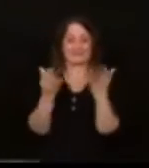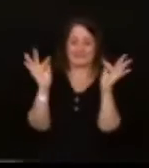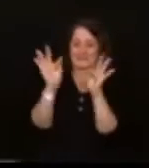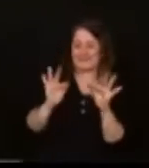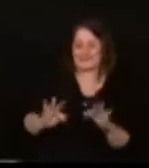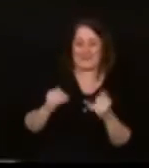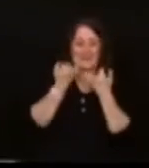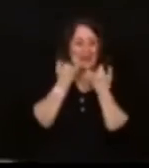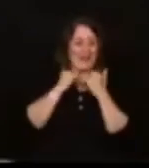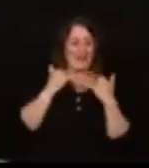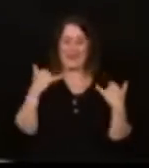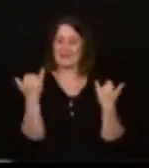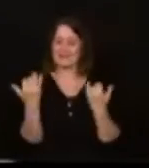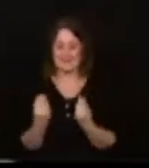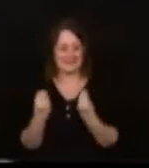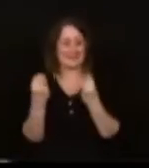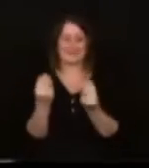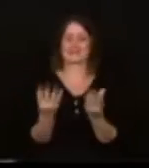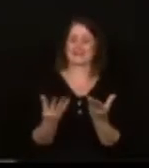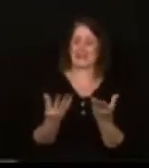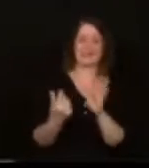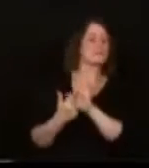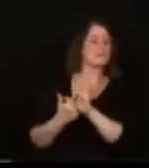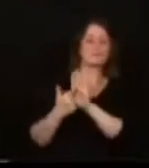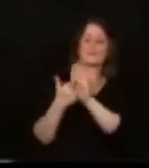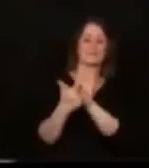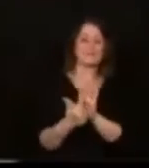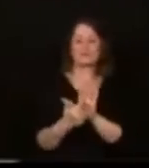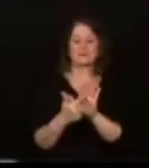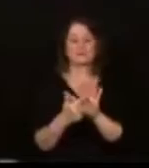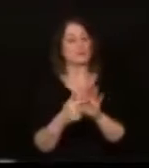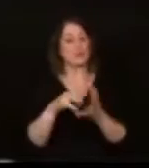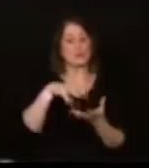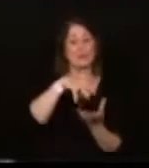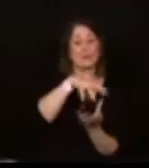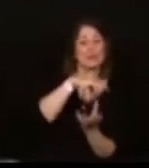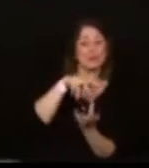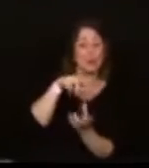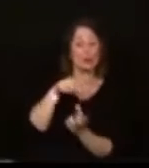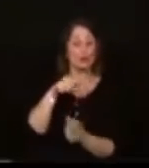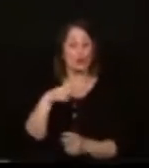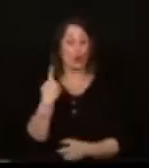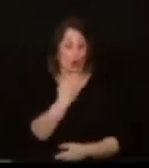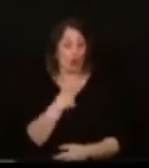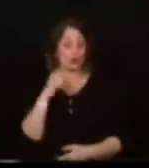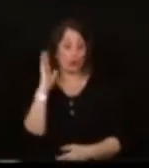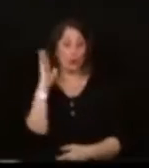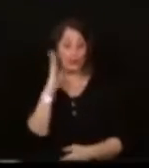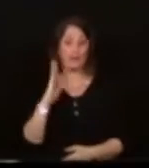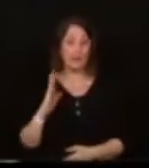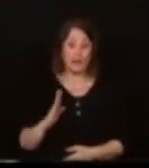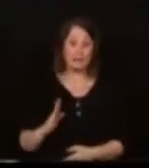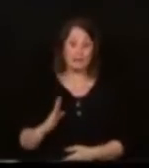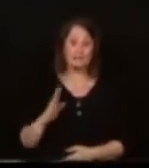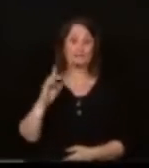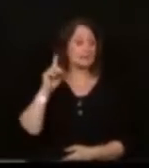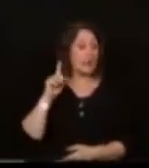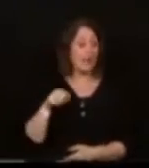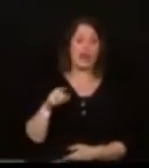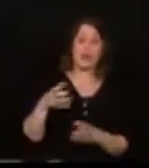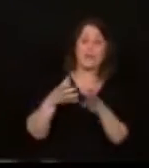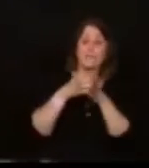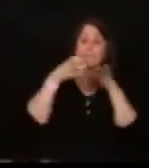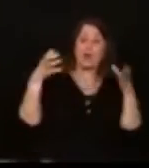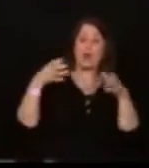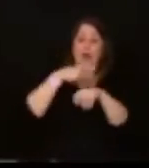Nós viemos aqui para mostrar para o mundo que o nosso Brasil é um dos maiores